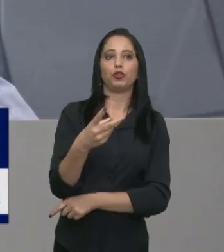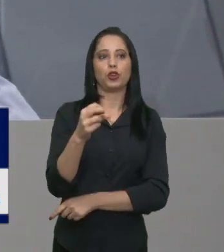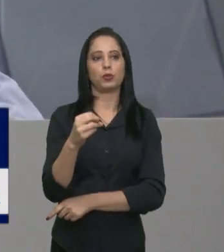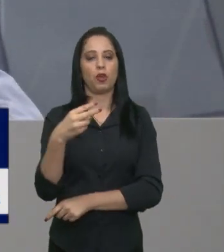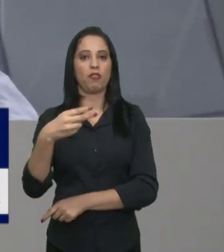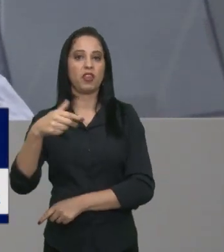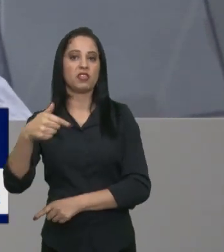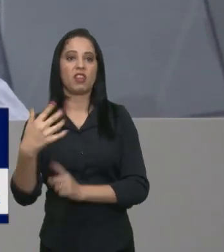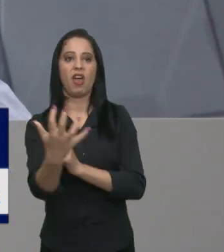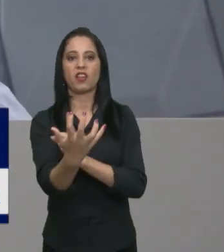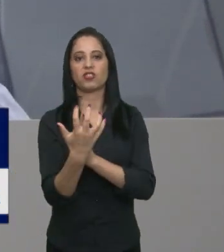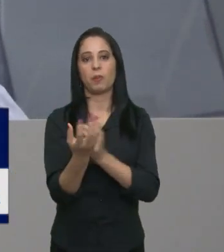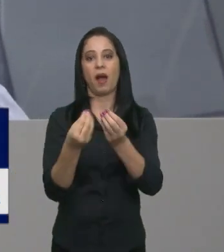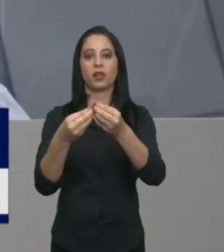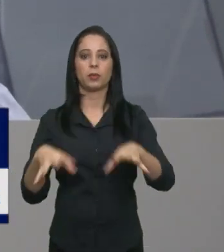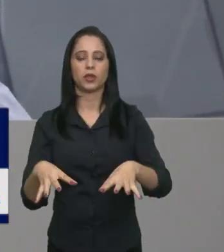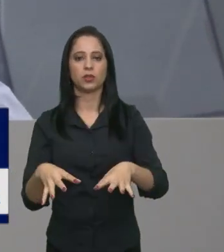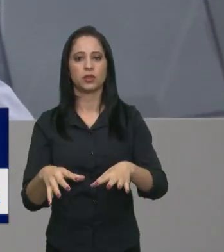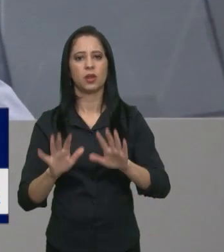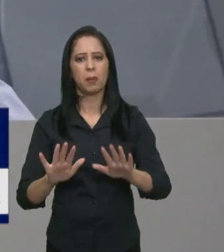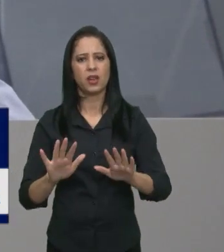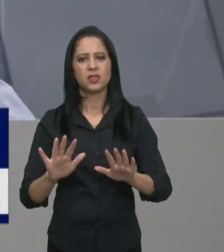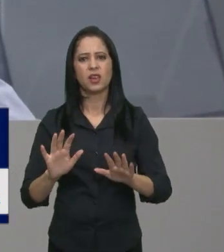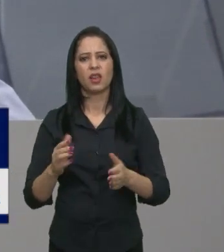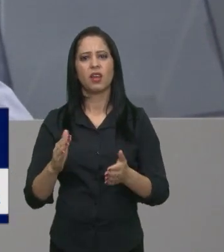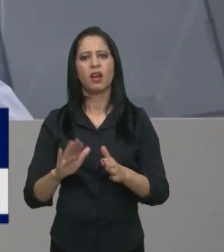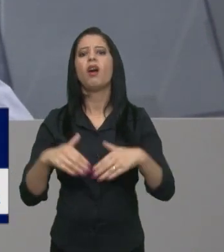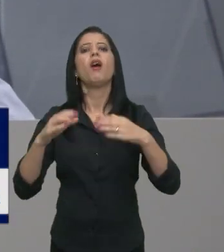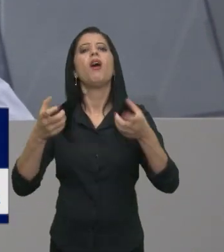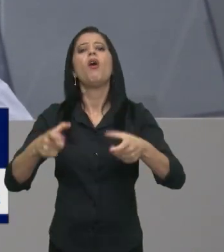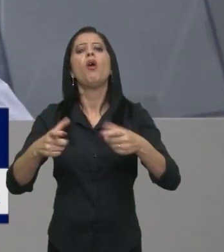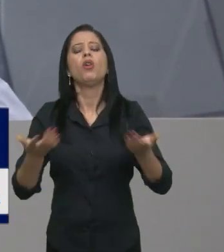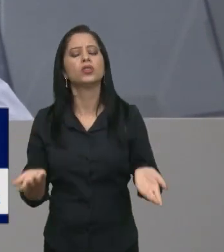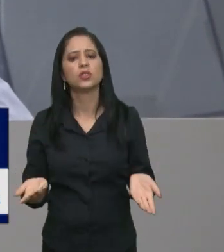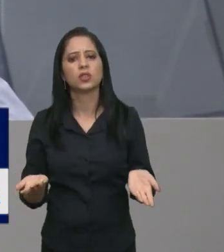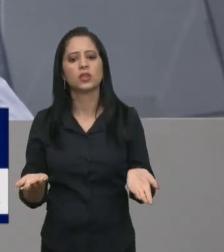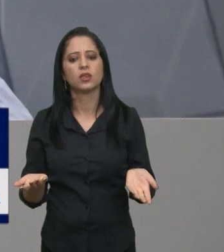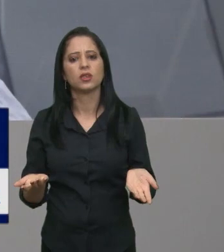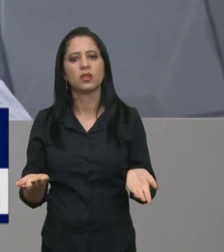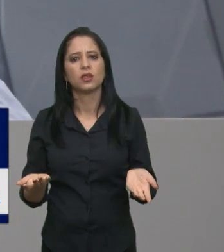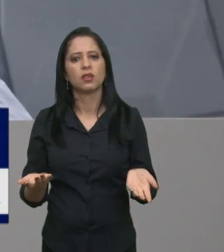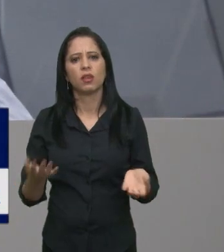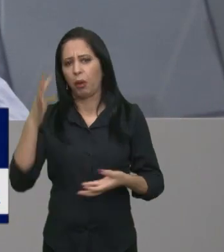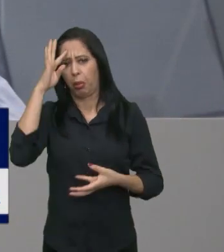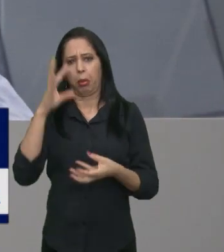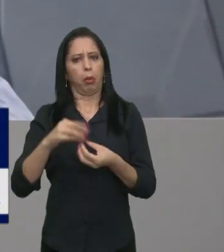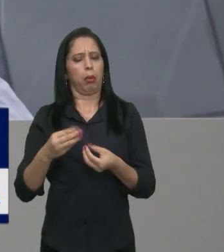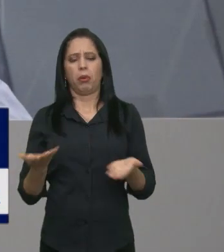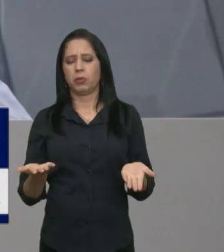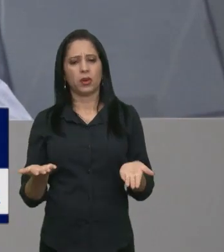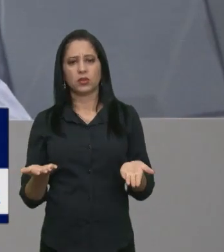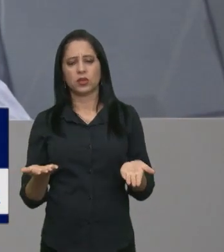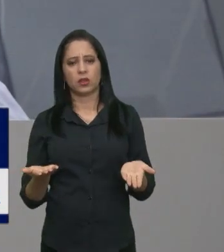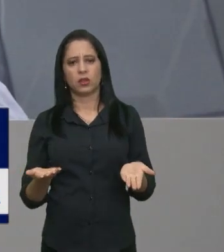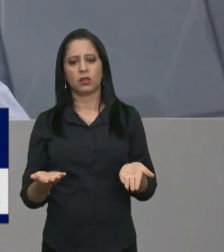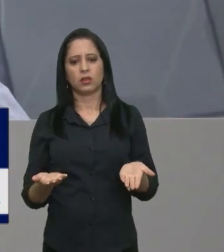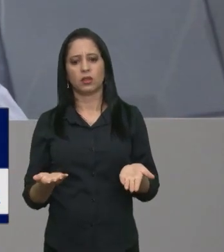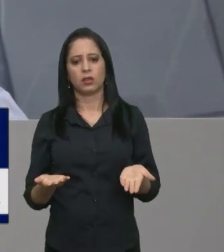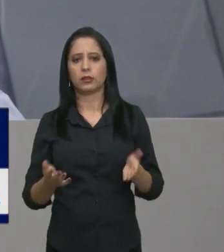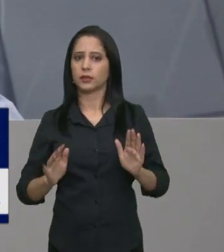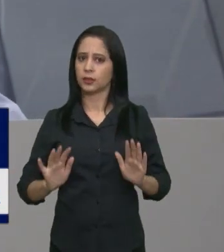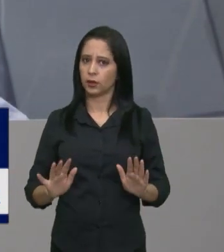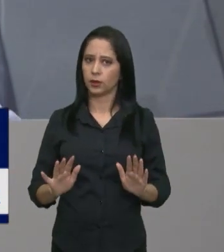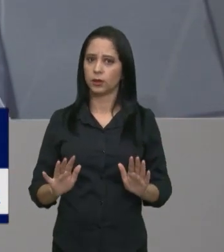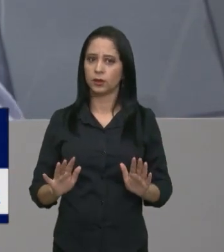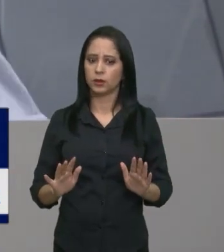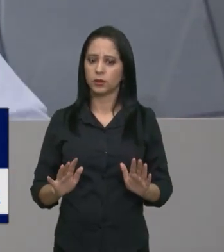Só que esse estudo não chegou para nós. Eu não tenho essa compreensão. Então, assim, eu